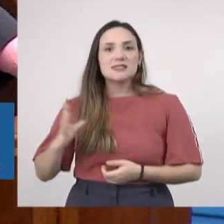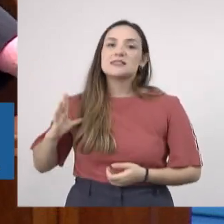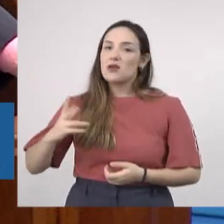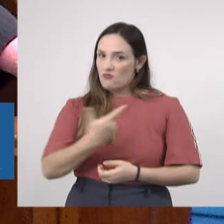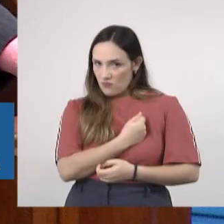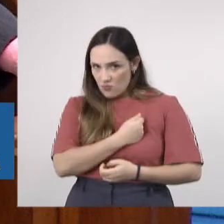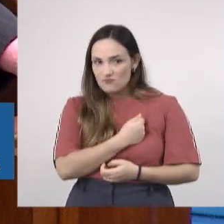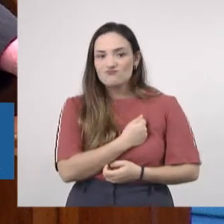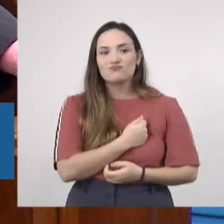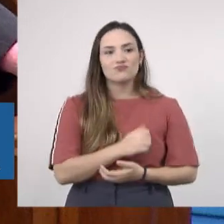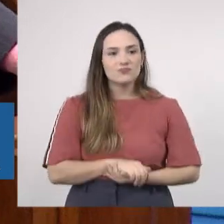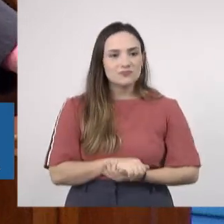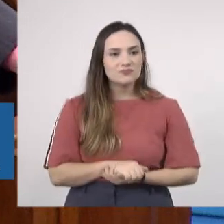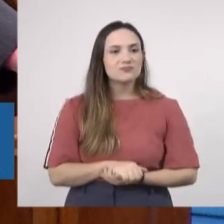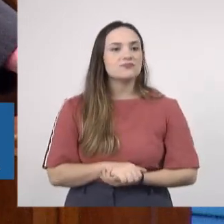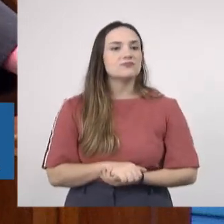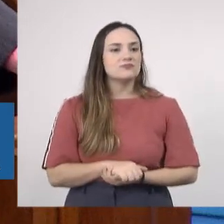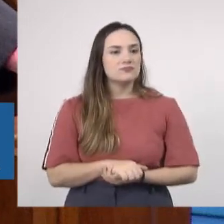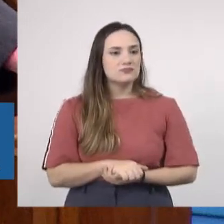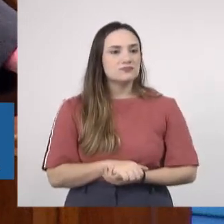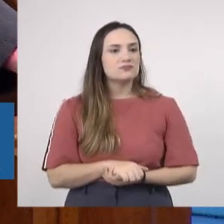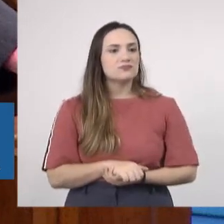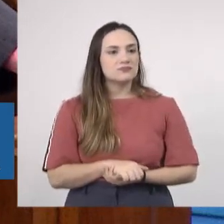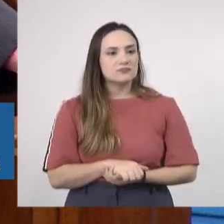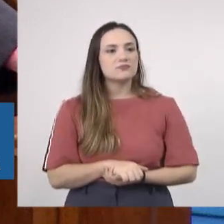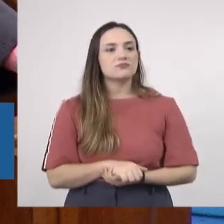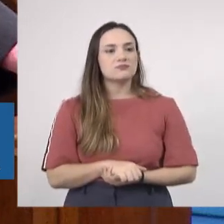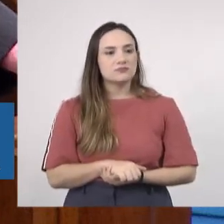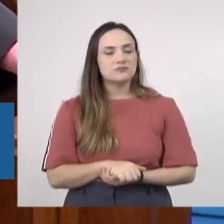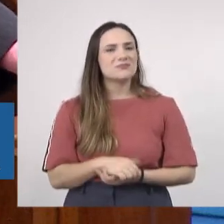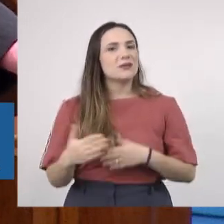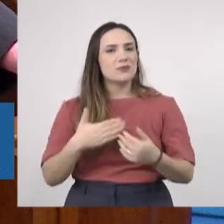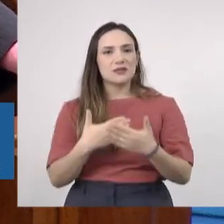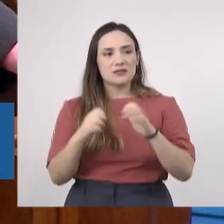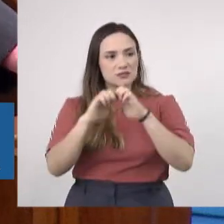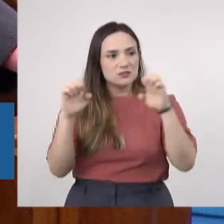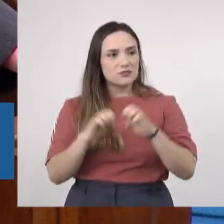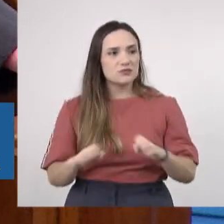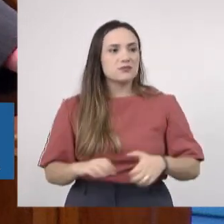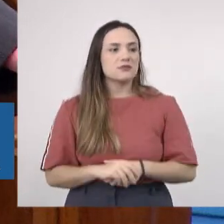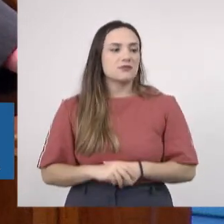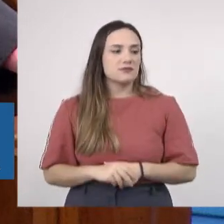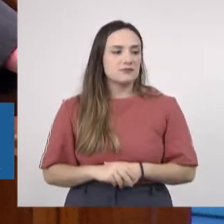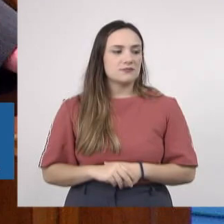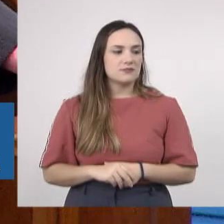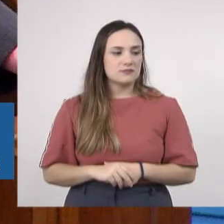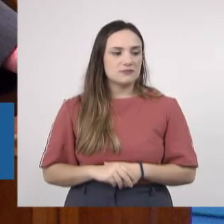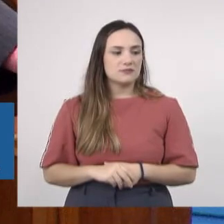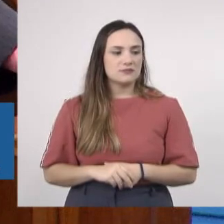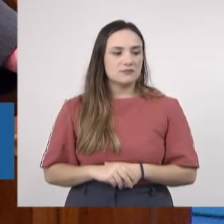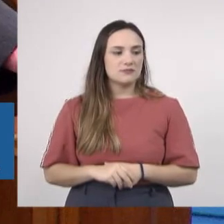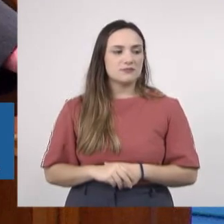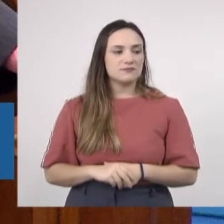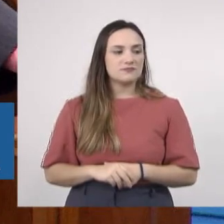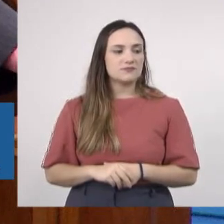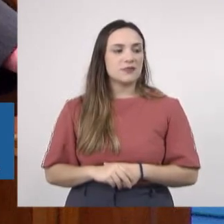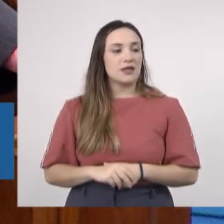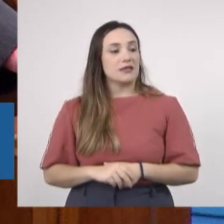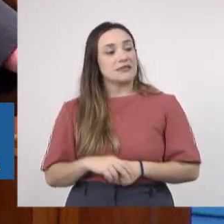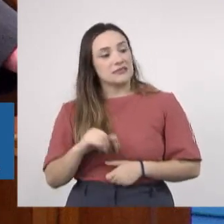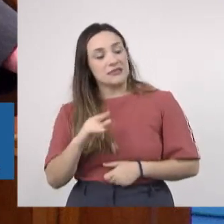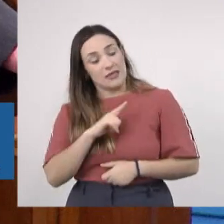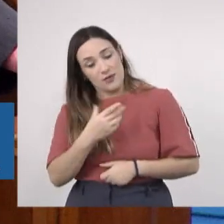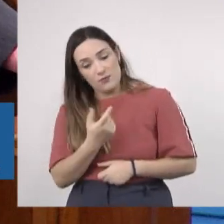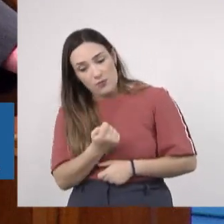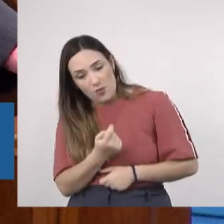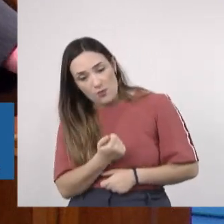do Conselho, seja com qual for a estrutura que tivermos, ou o quantitativo que tivermos. É